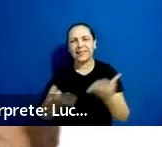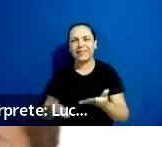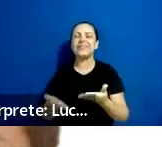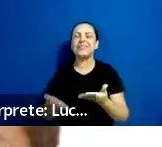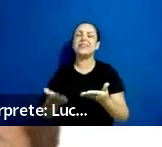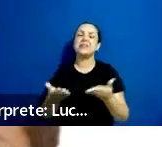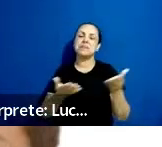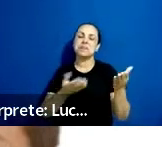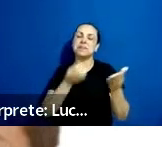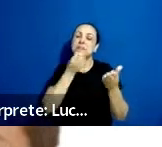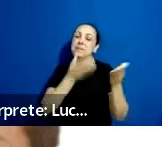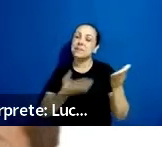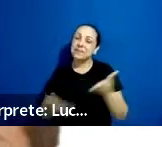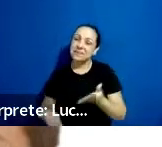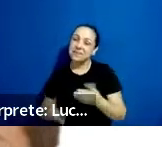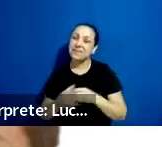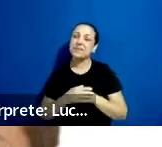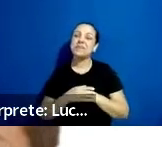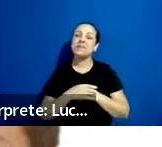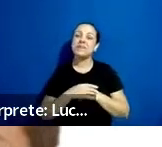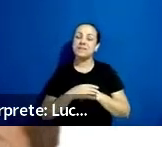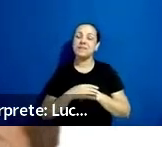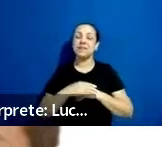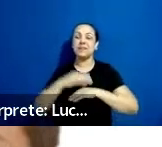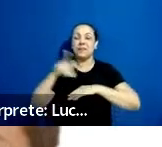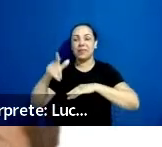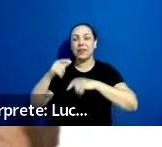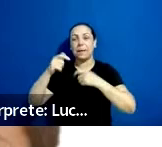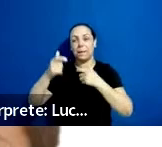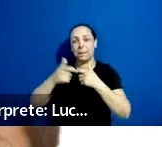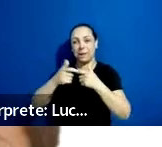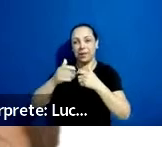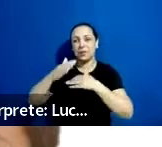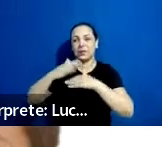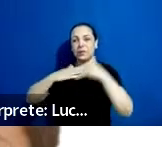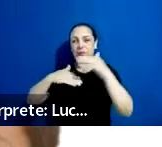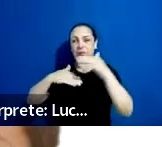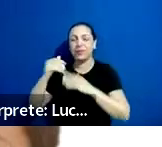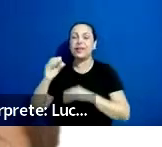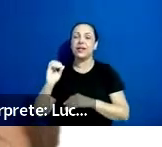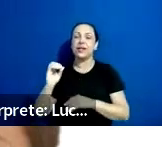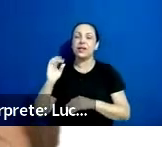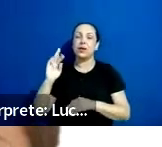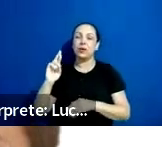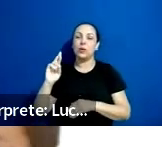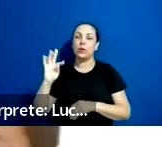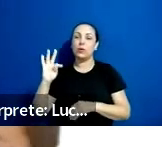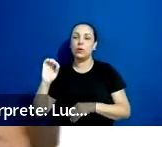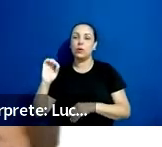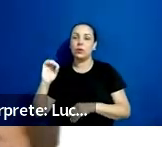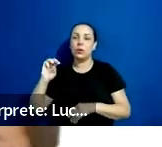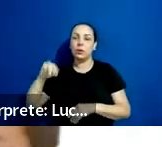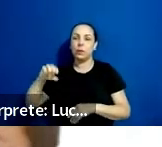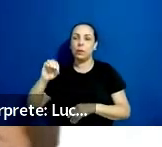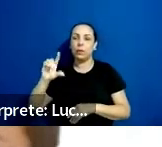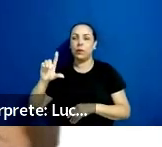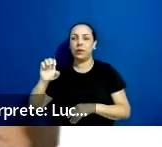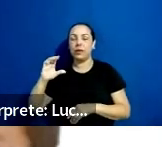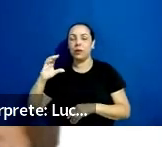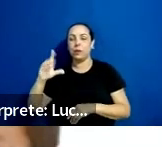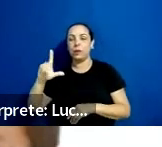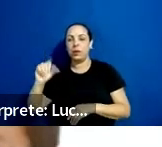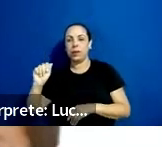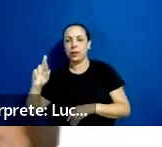para quem ainda não conhece, ele é morfologista do sangue vivo, ele é médico ortomolecular, ozonioterapeuta,